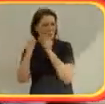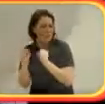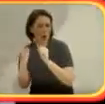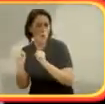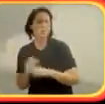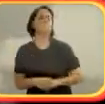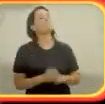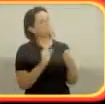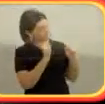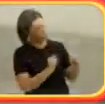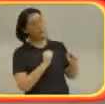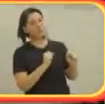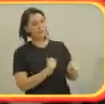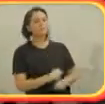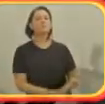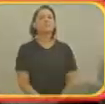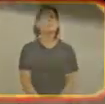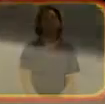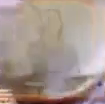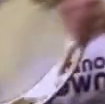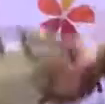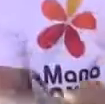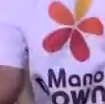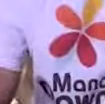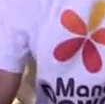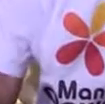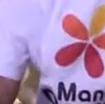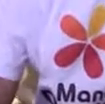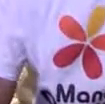coloca o cavaquinho no chão e pega o pandeiro ao lado da cadeira.